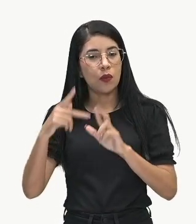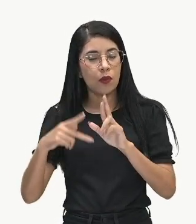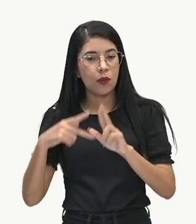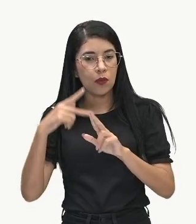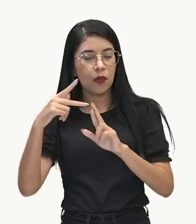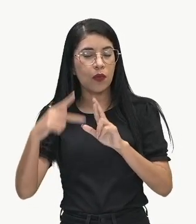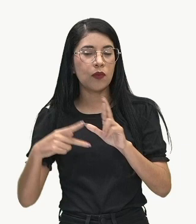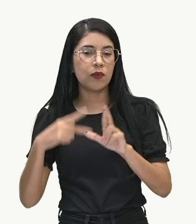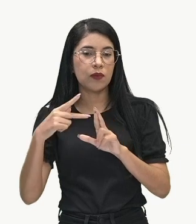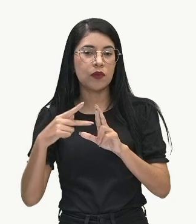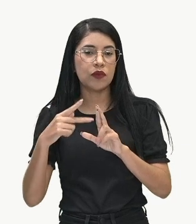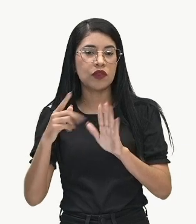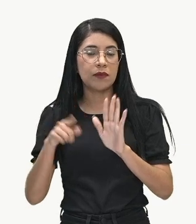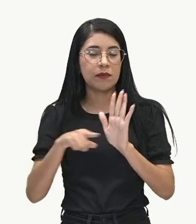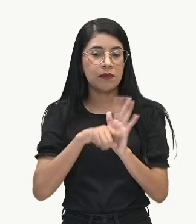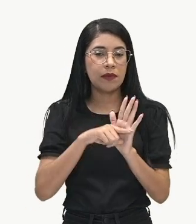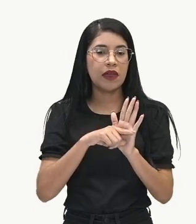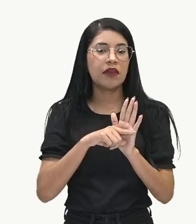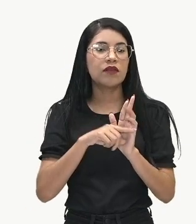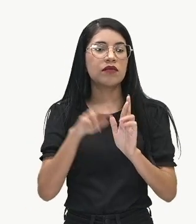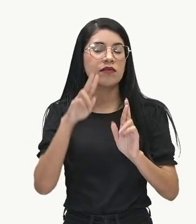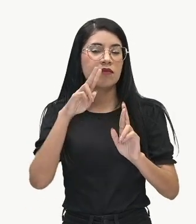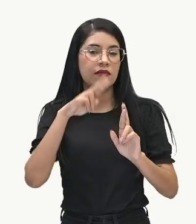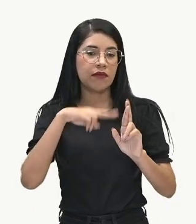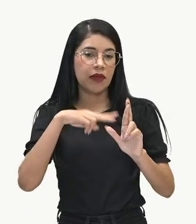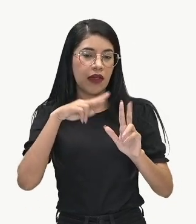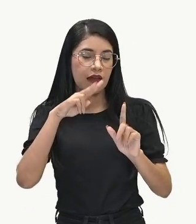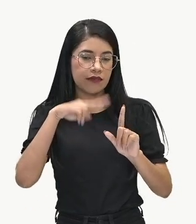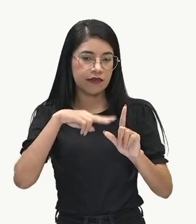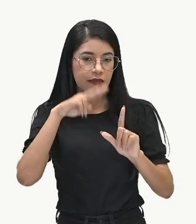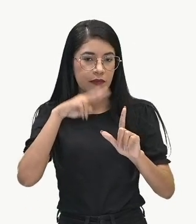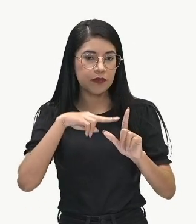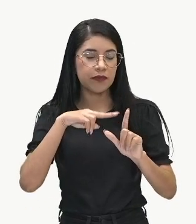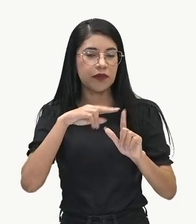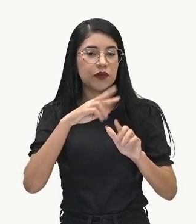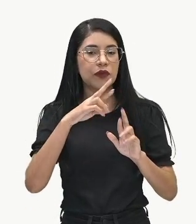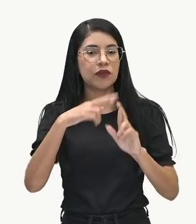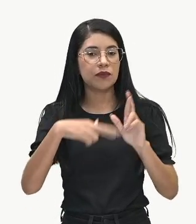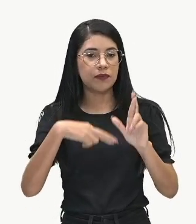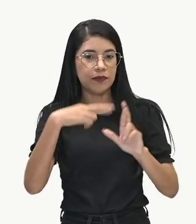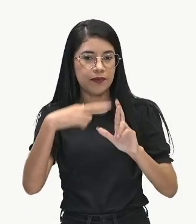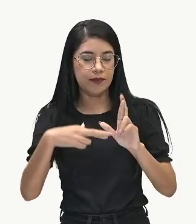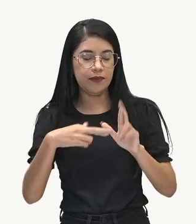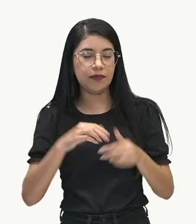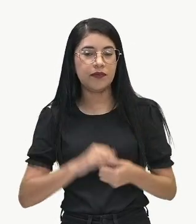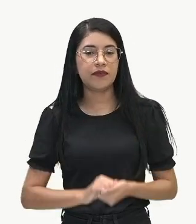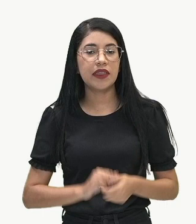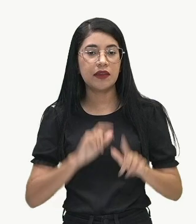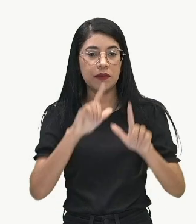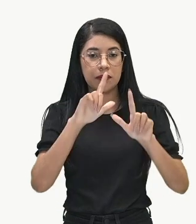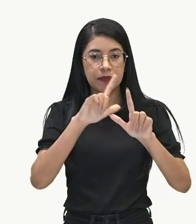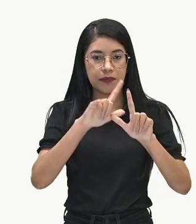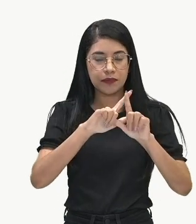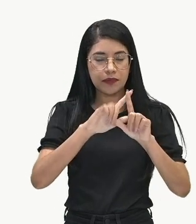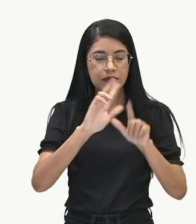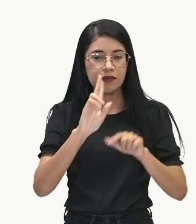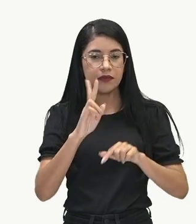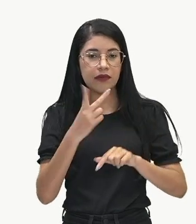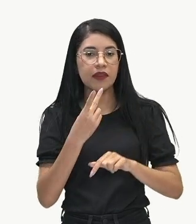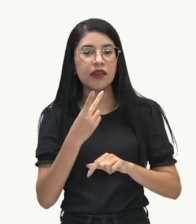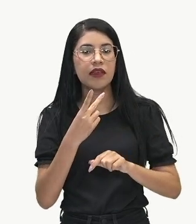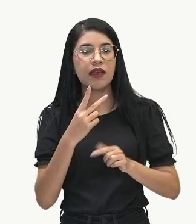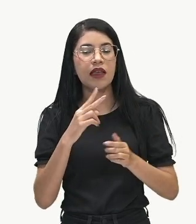dos reagentes. E aí, se esse valor aqui de ΔH